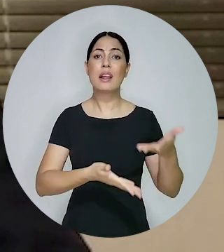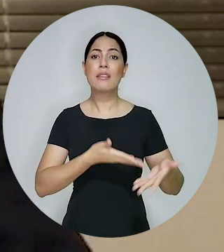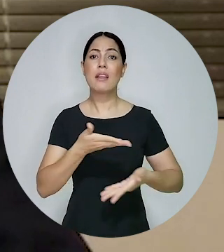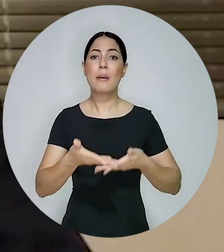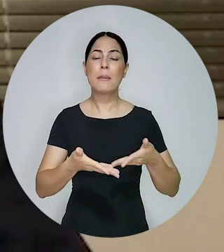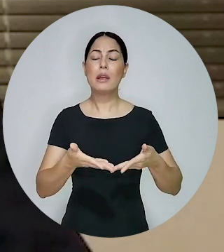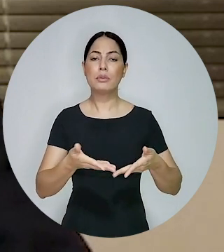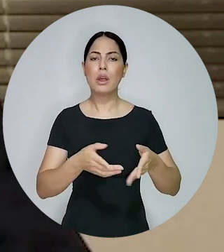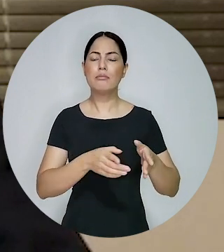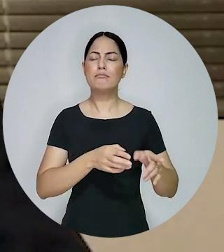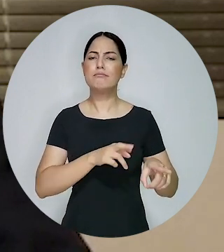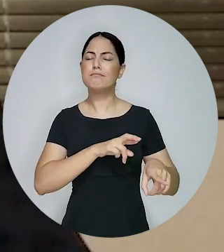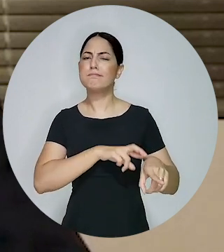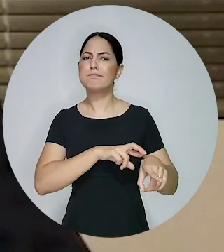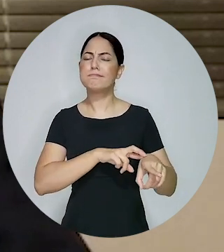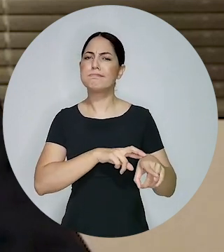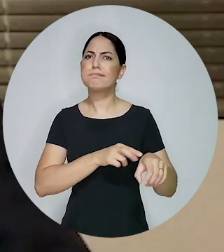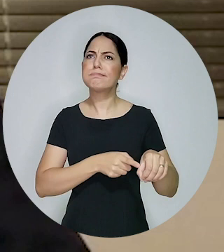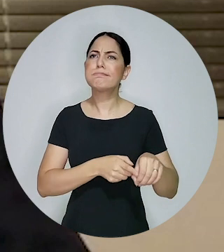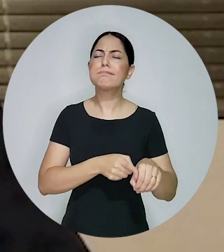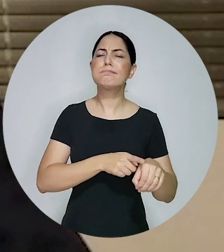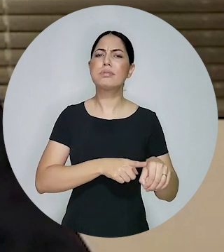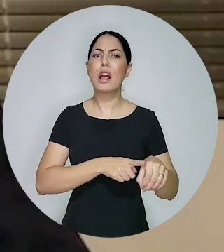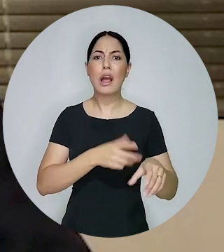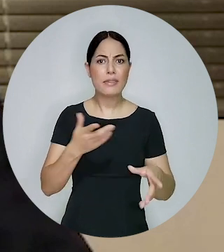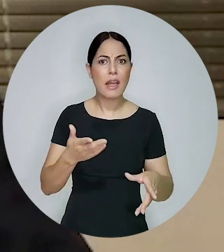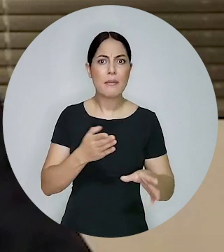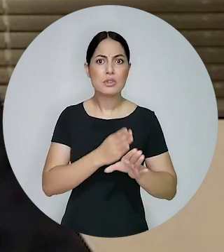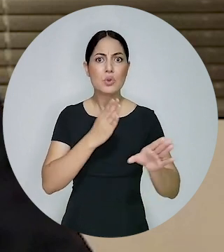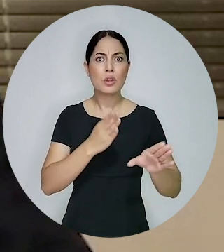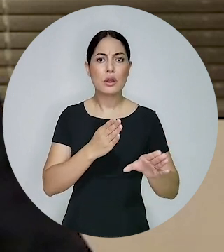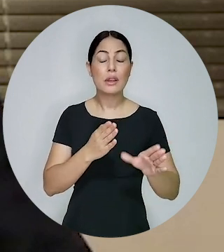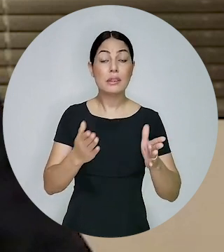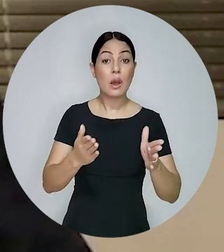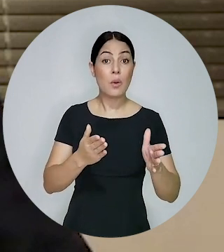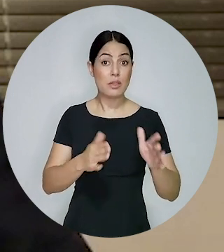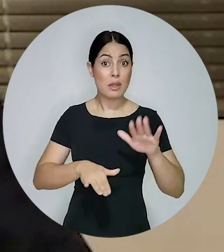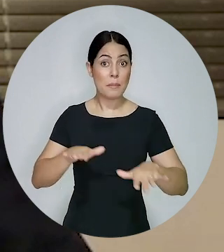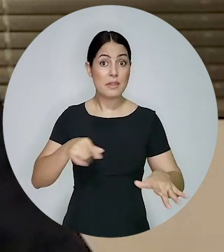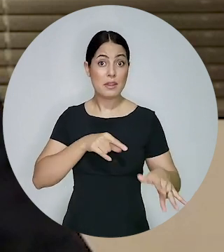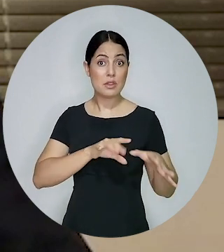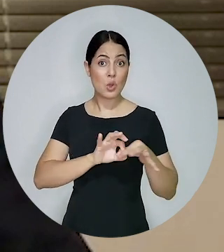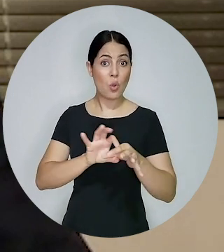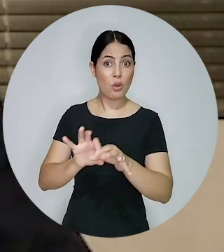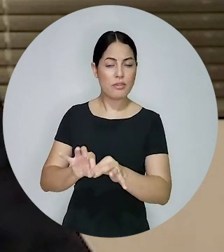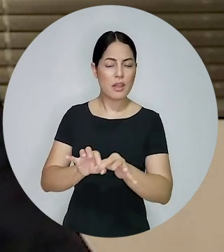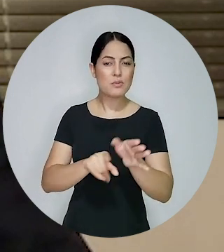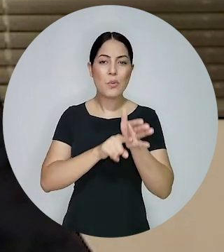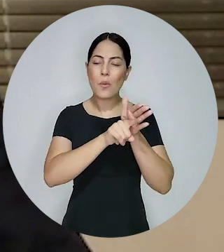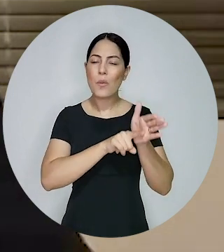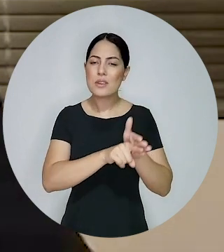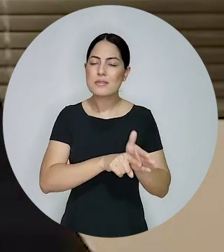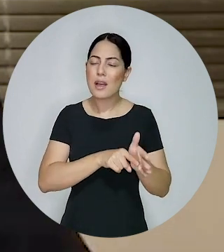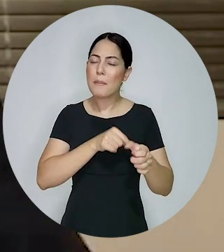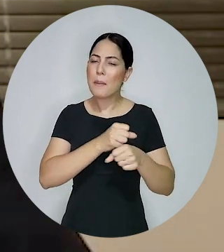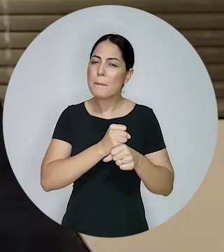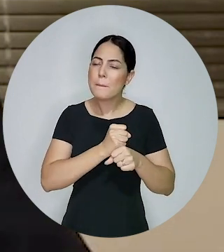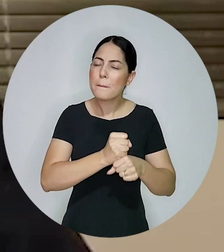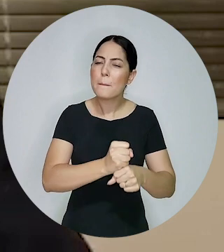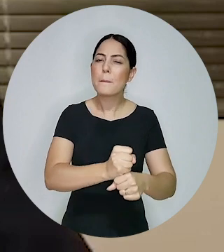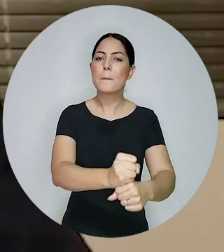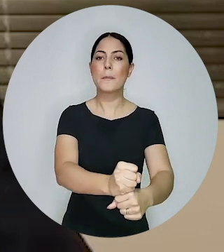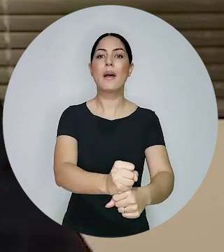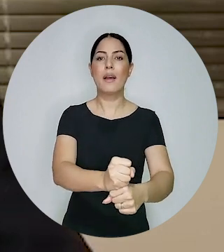ambiente clínico, com um profissional especializado, né? E, de repente, isso aí pode valer anos e